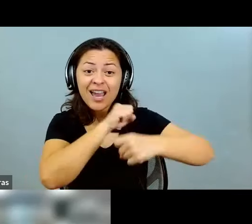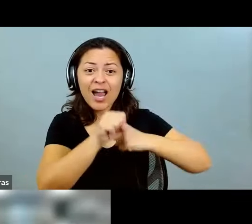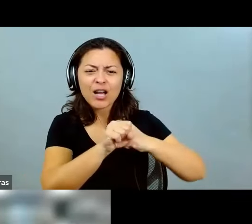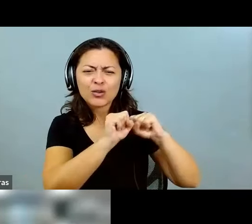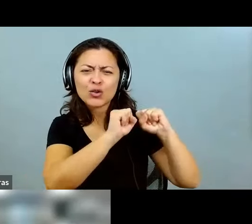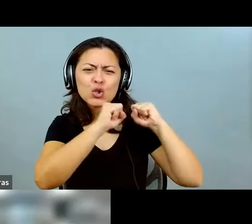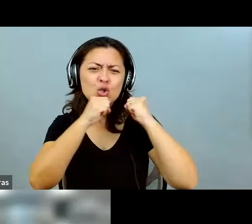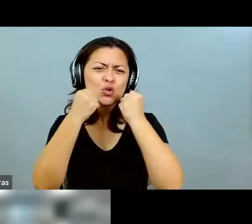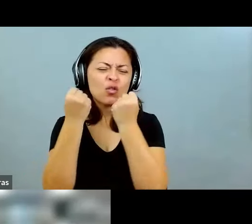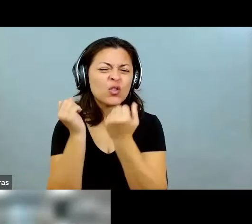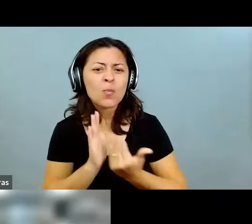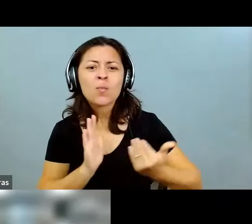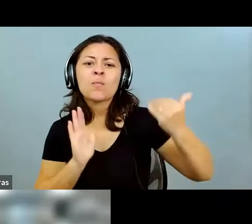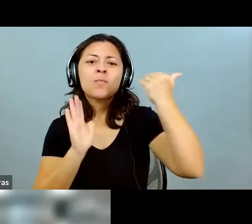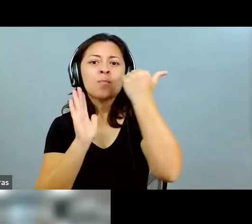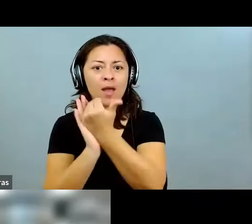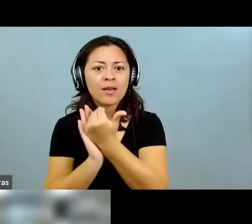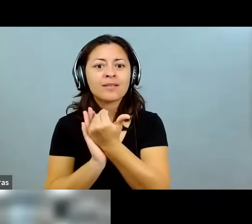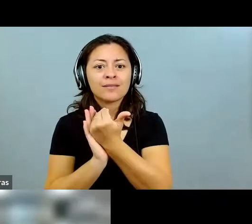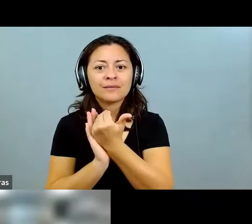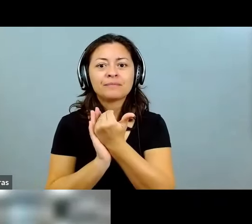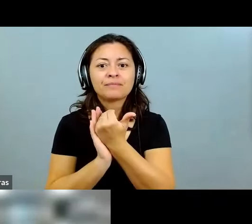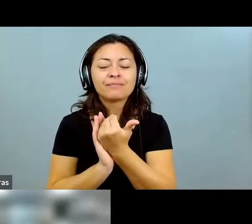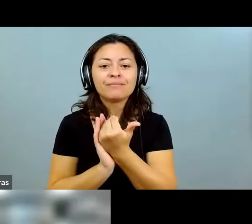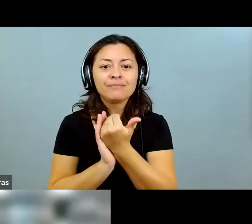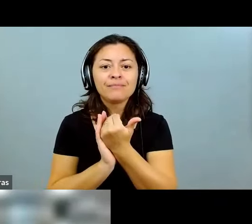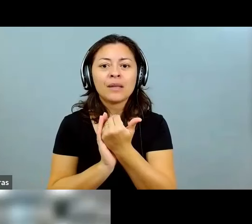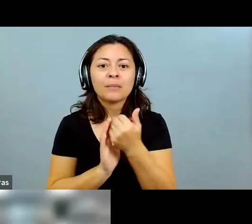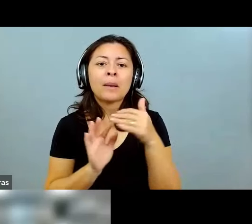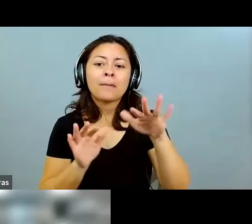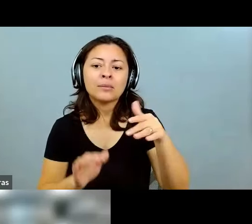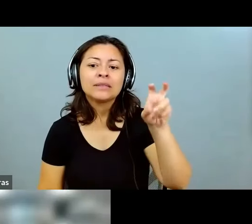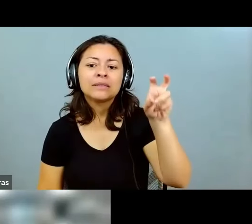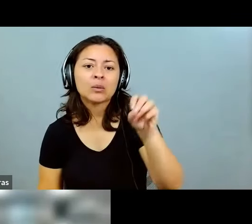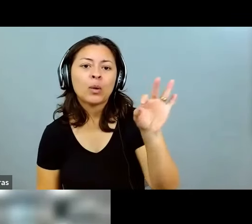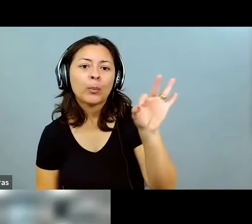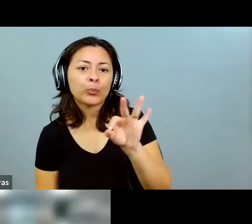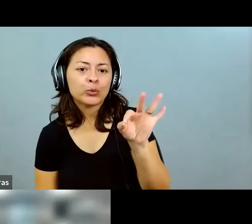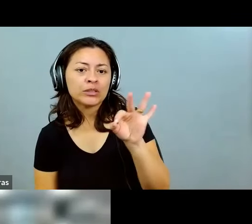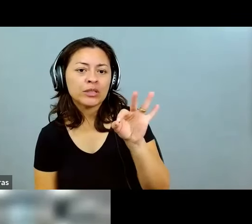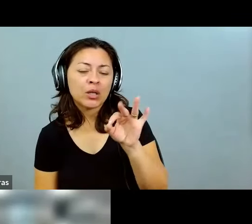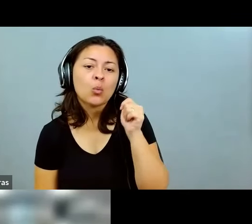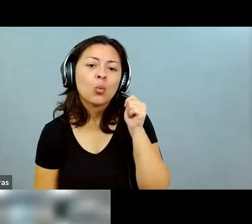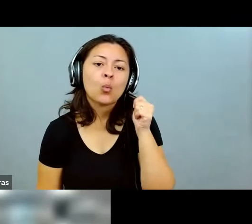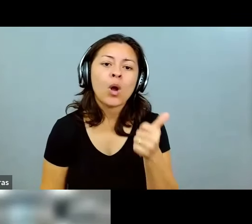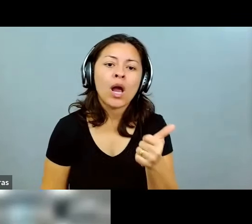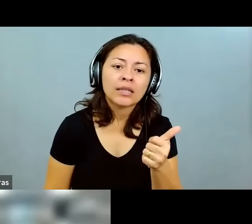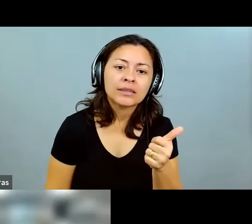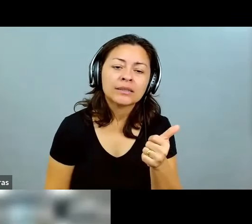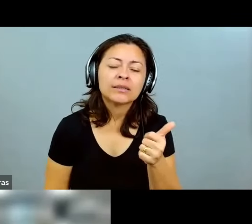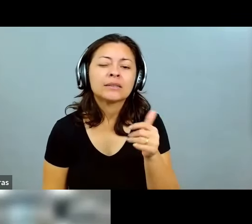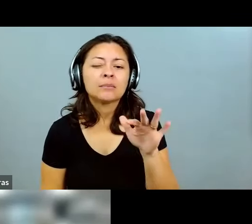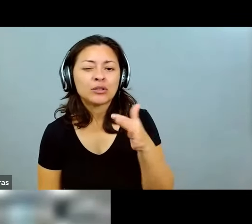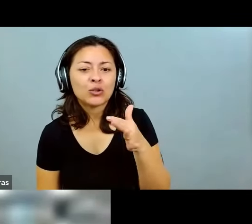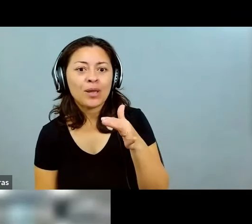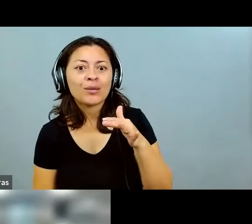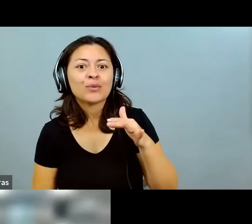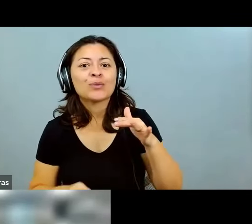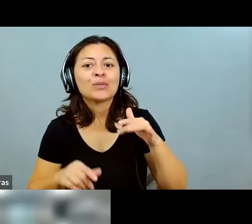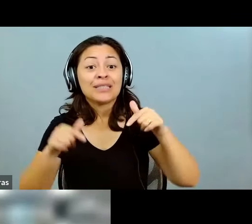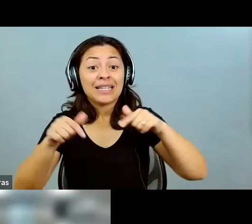para para ficar para a menos ao menos conseguir expedir 50% ou quase 50% da da nossa produção deste ano